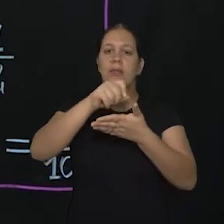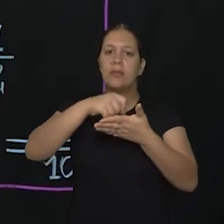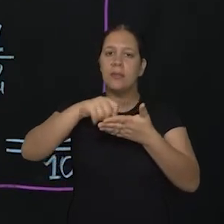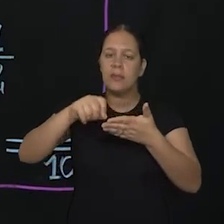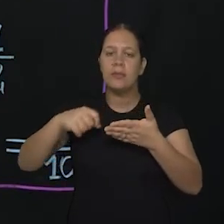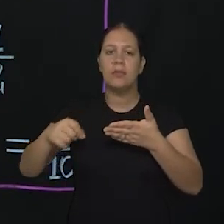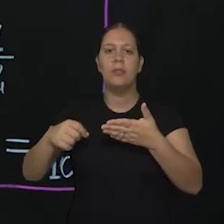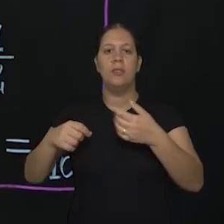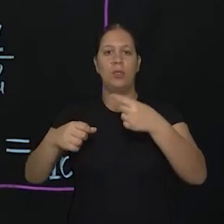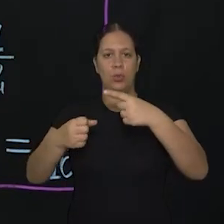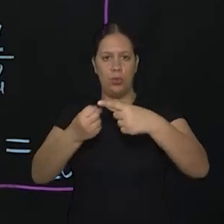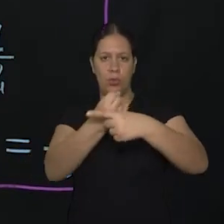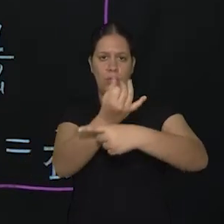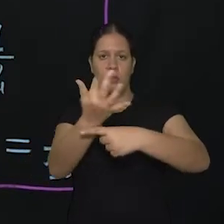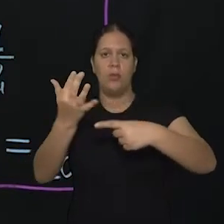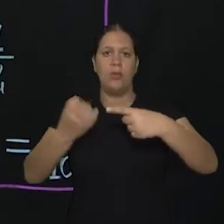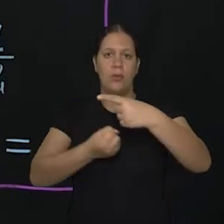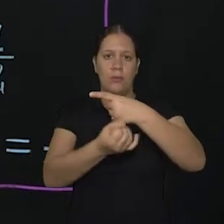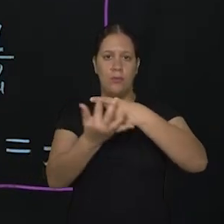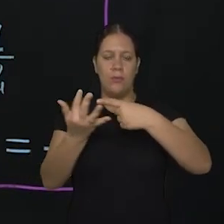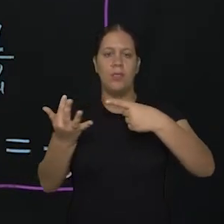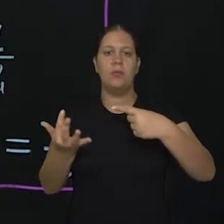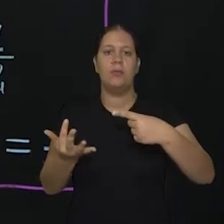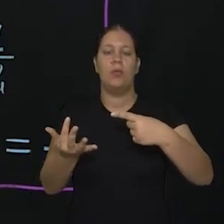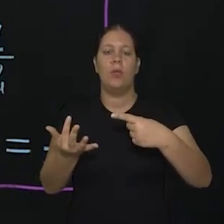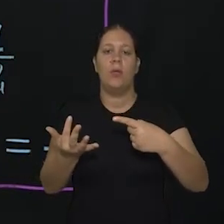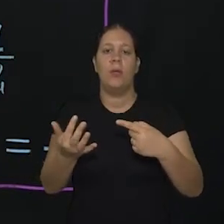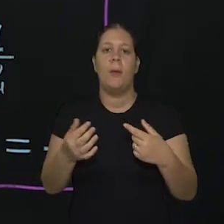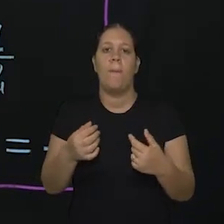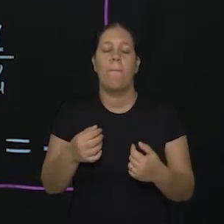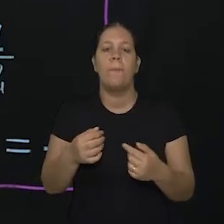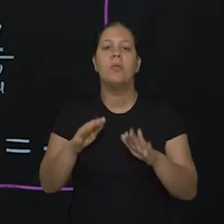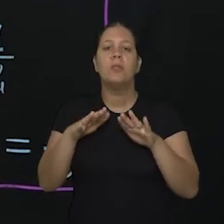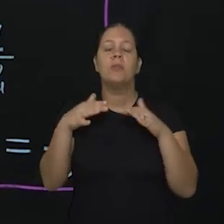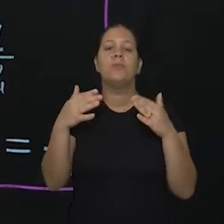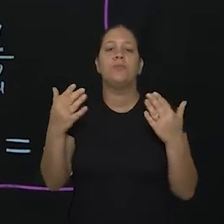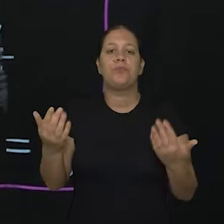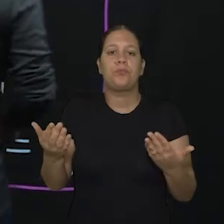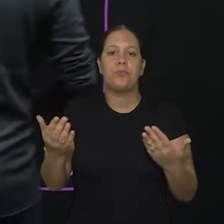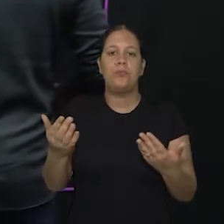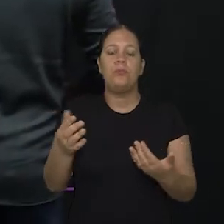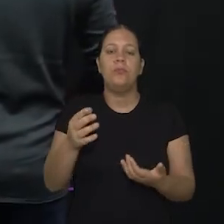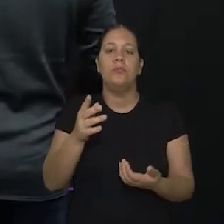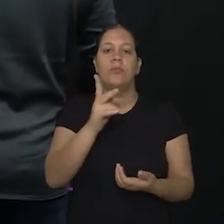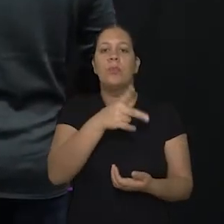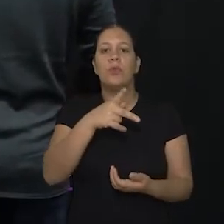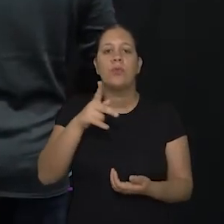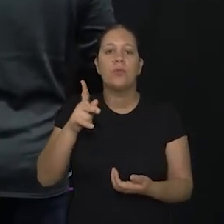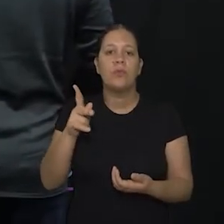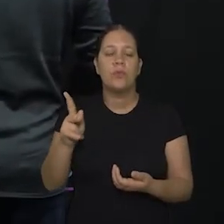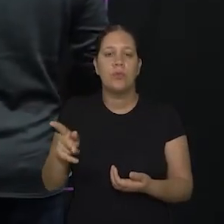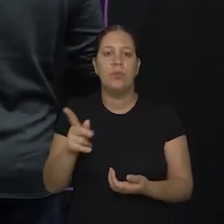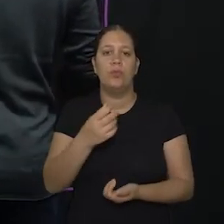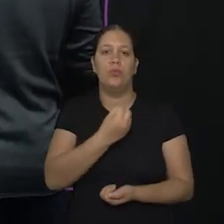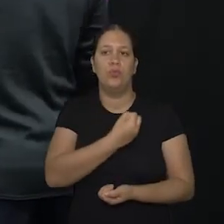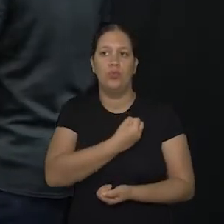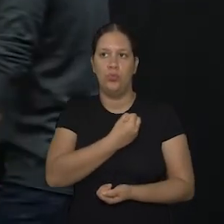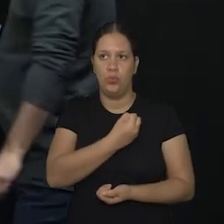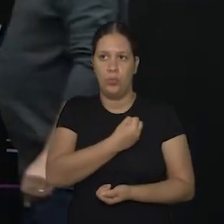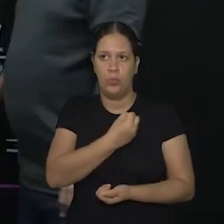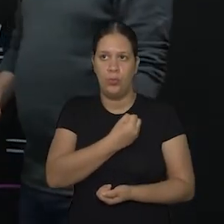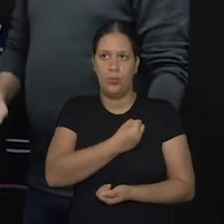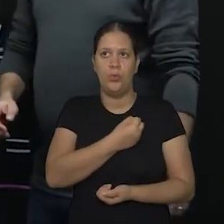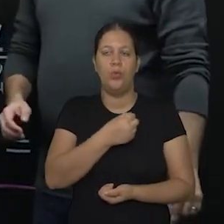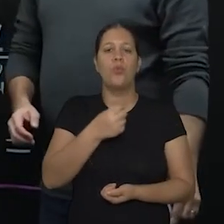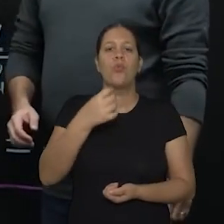escritos em forma de fração. E aí tu pode pensar o seguinte: espera aí então, professor, eu posso dizer então que o número